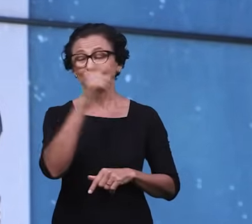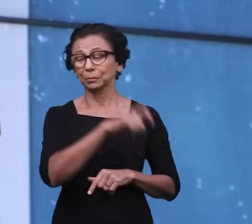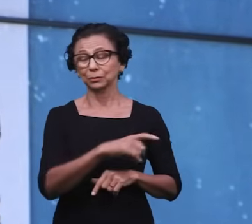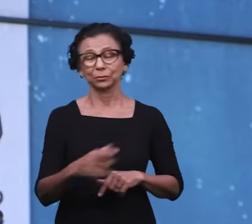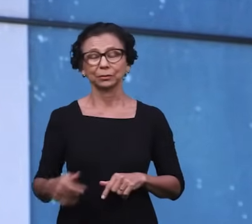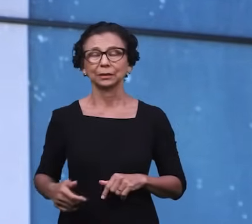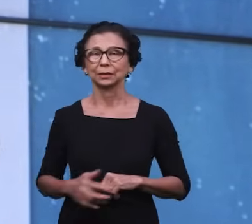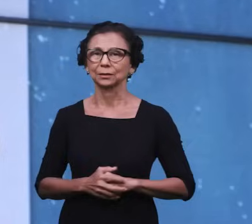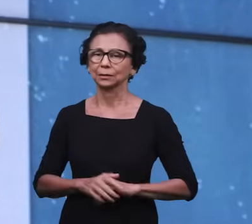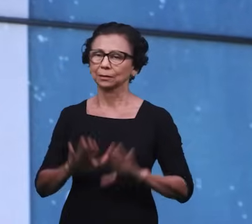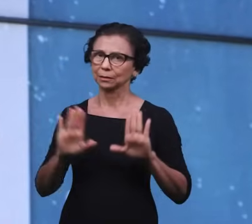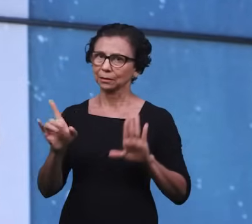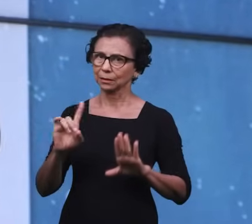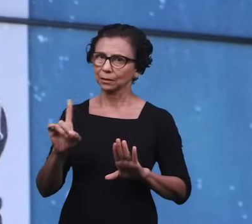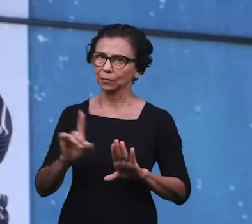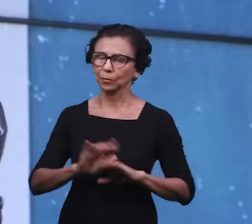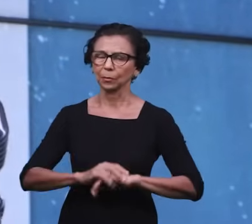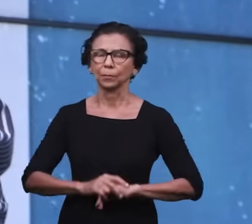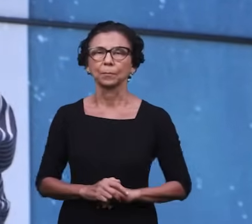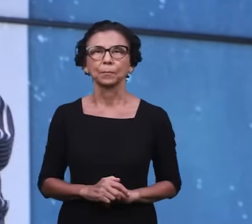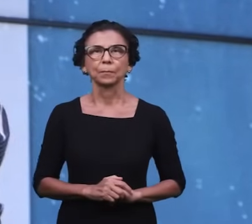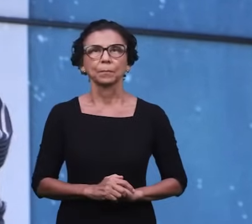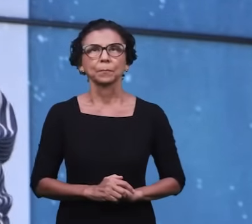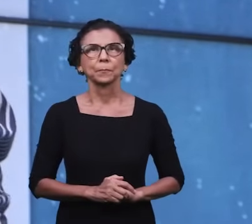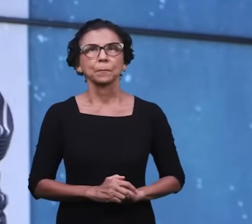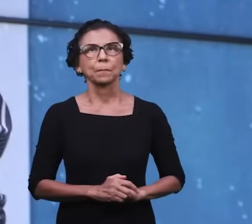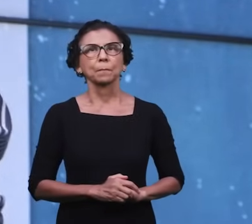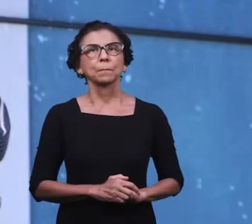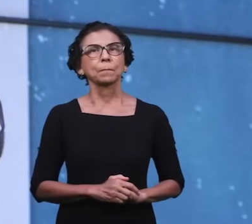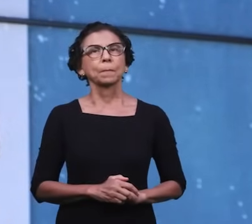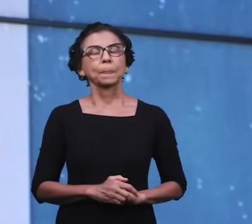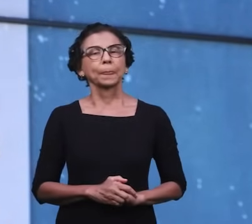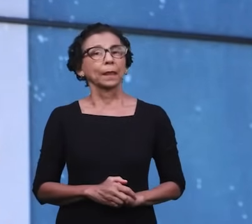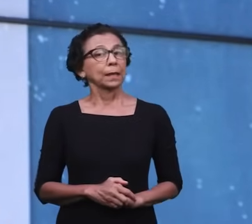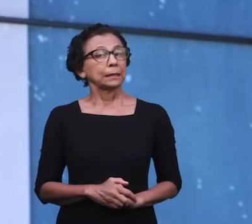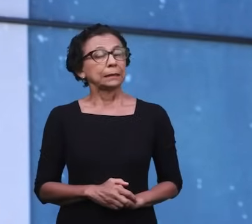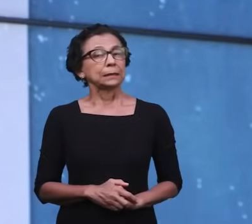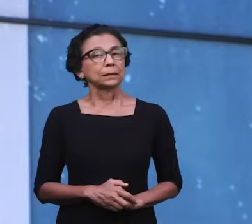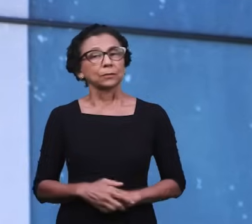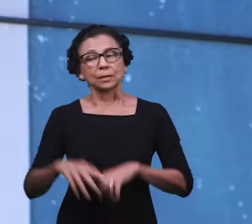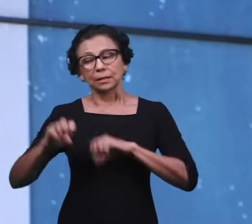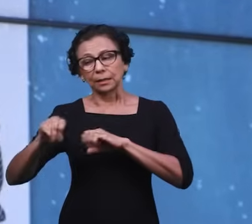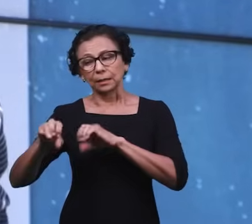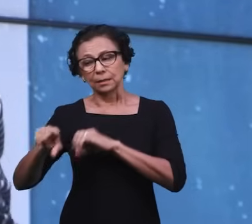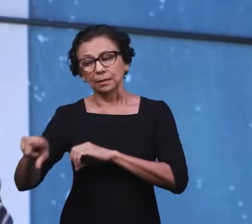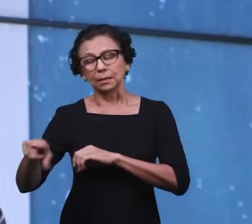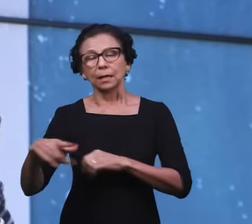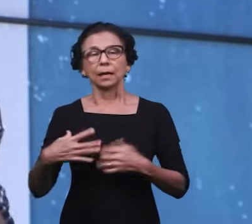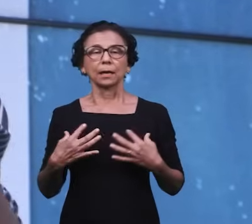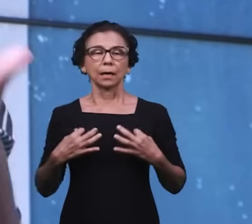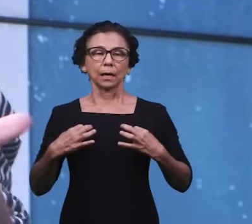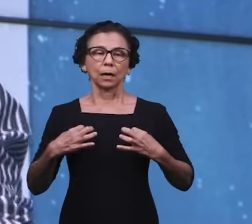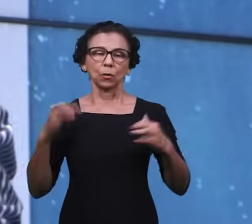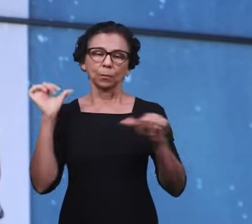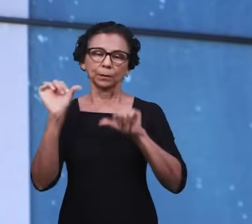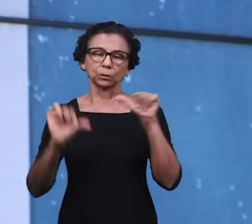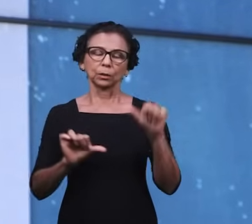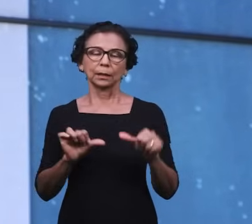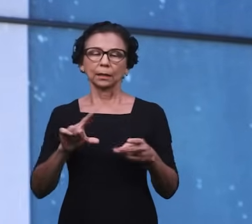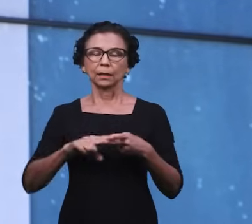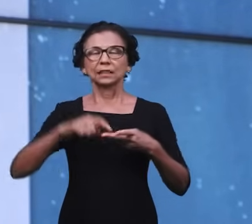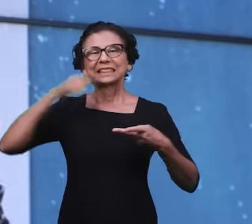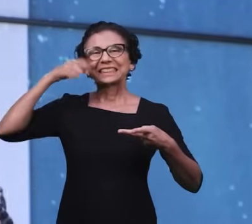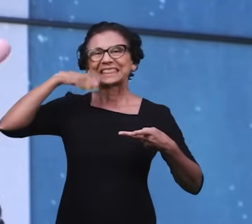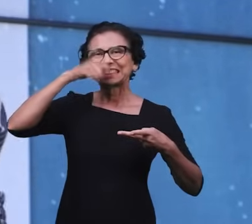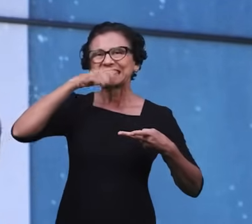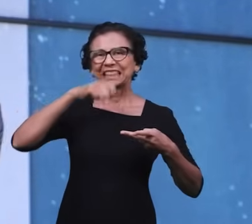Primeiro, cuidando das coisas dela. Então, precisa aprender a ter autonomia. Trocar de roupa, escovar o dente sozinho,